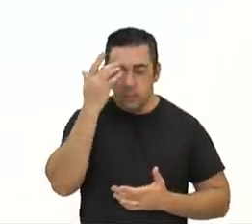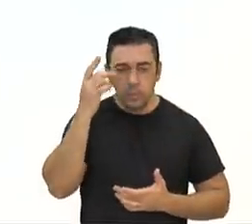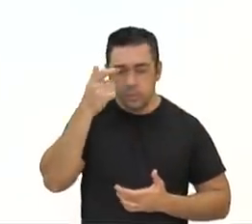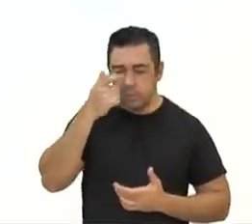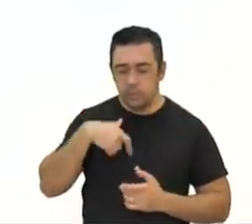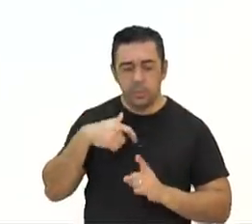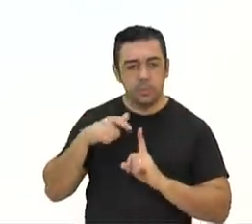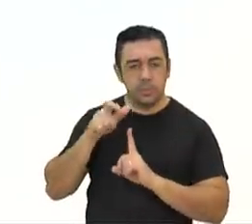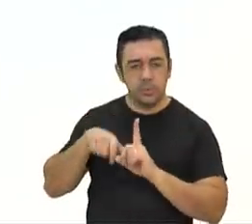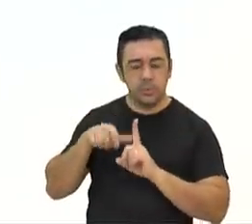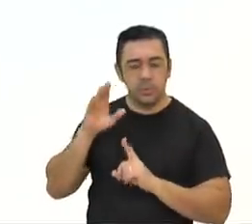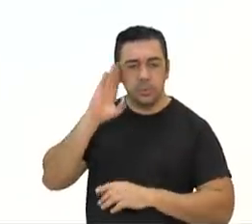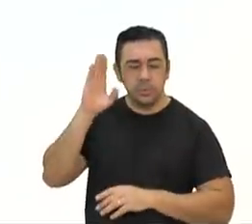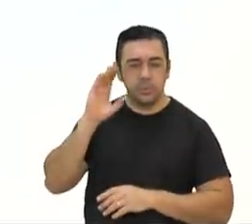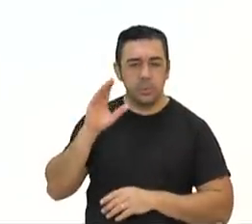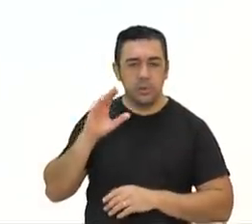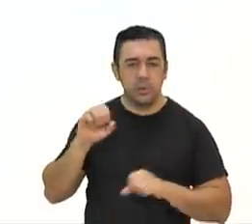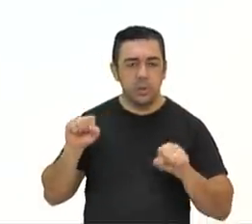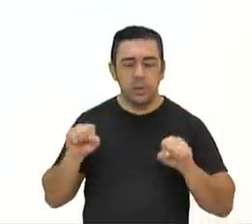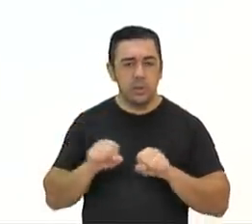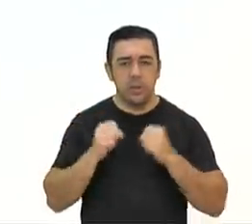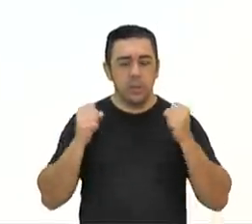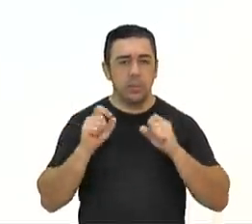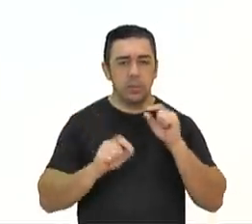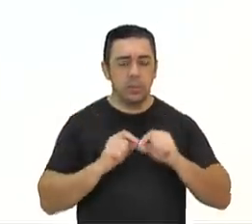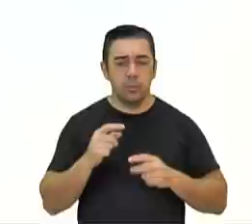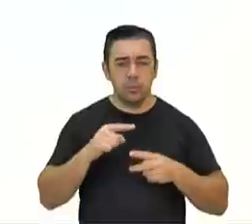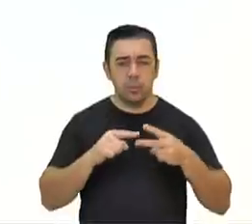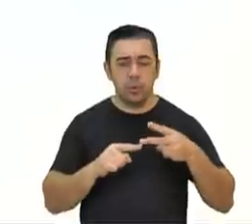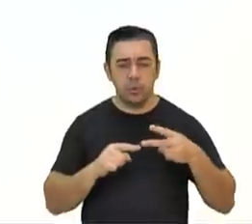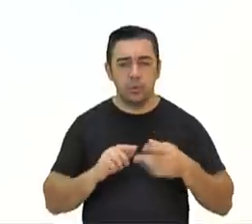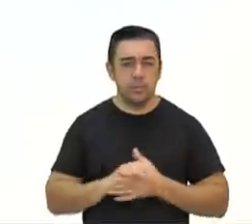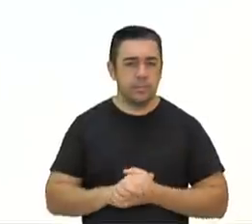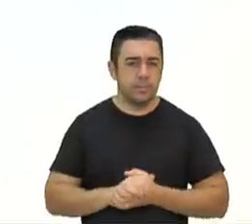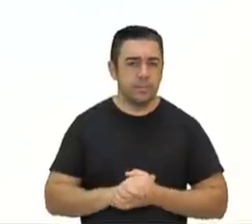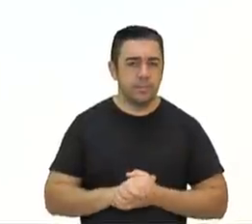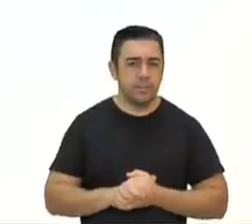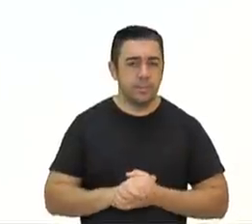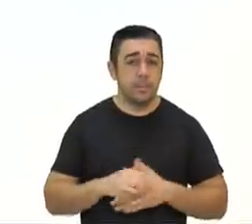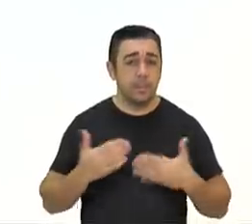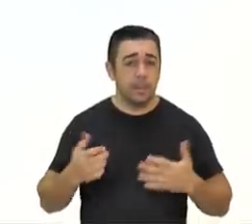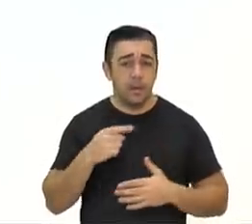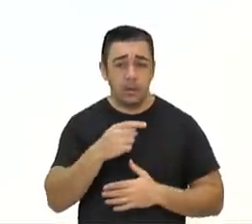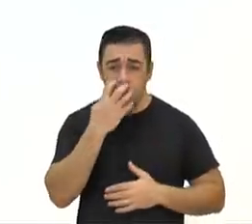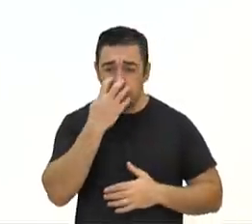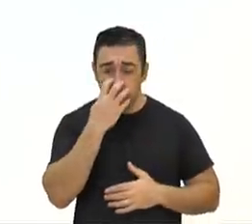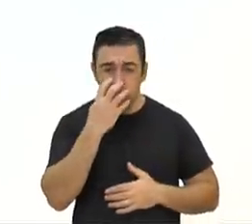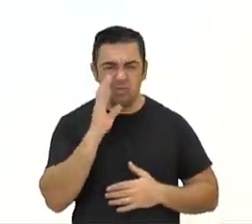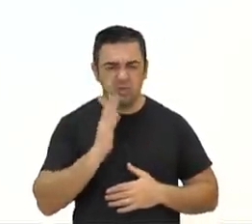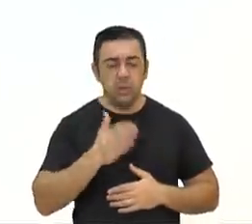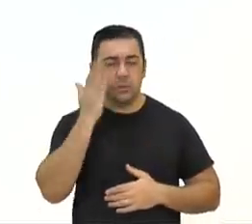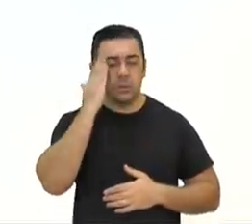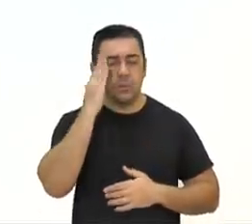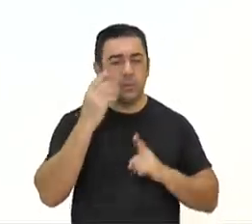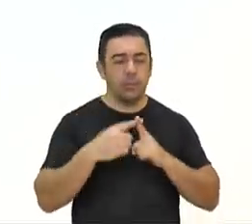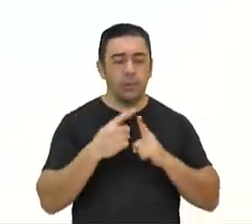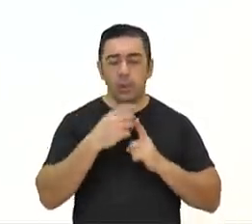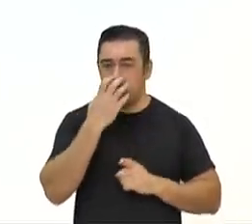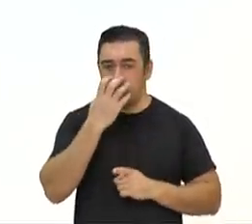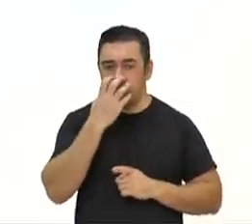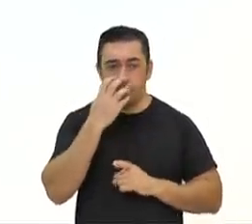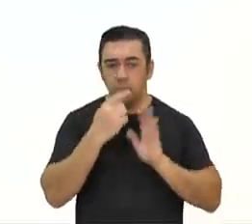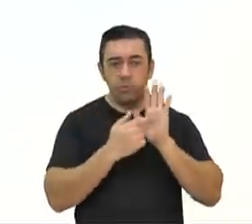personagem principal, pois rompe com a expectativa de ambos? A atitude do Bassett era esperada, pois os cachorros